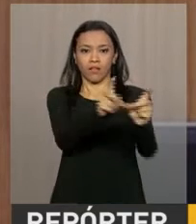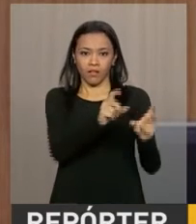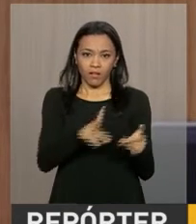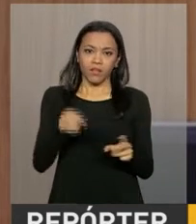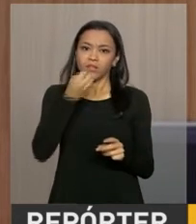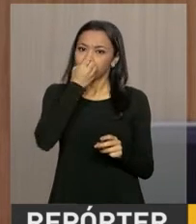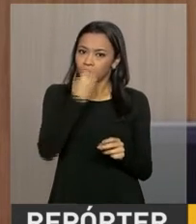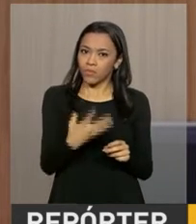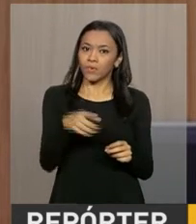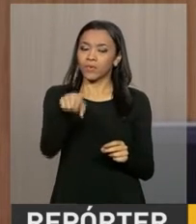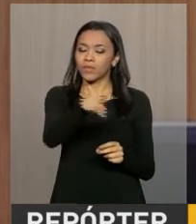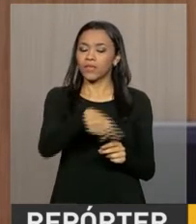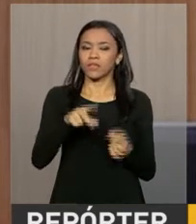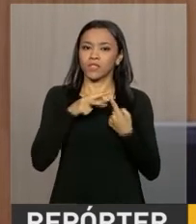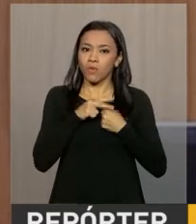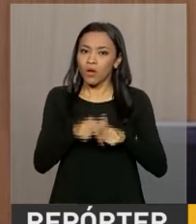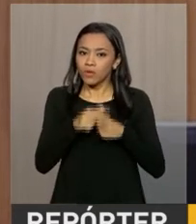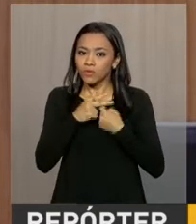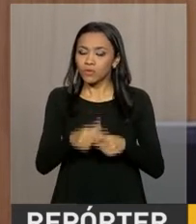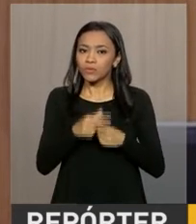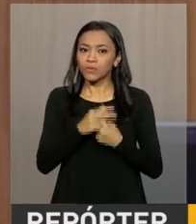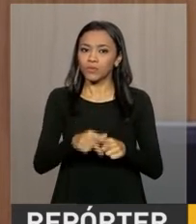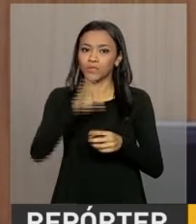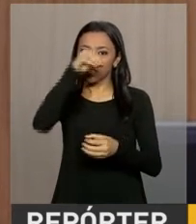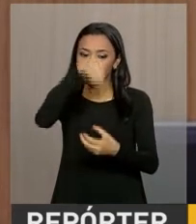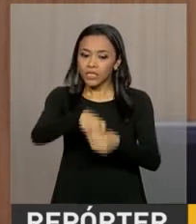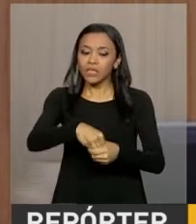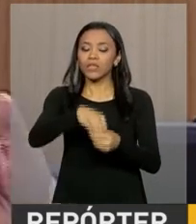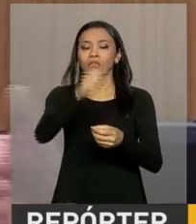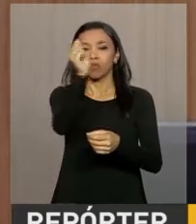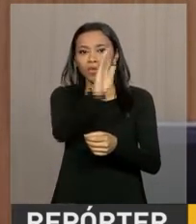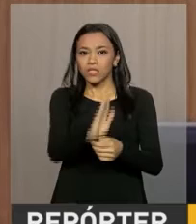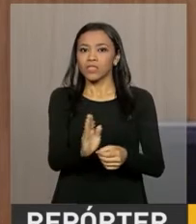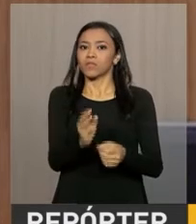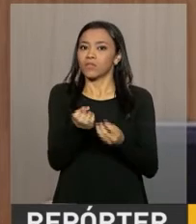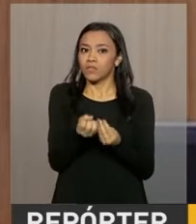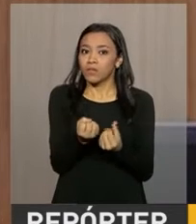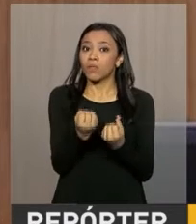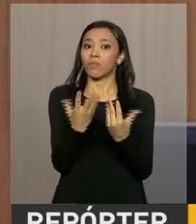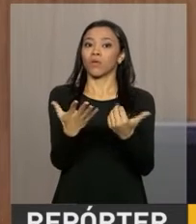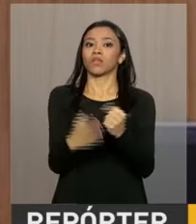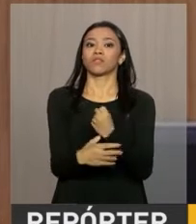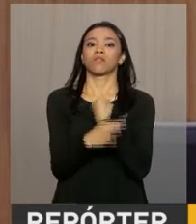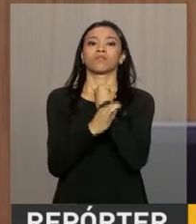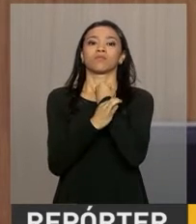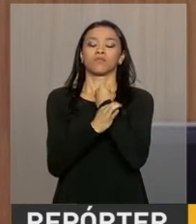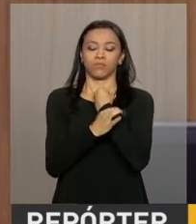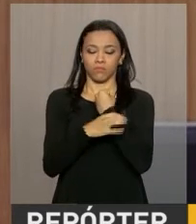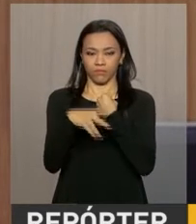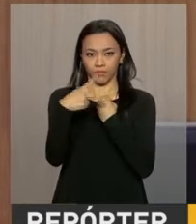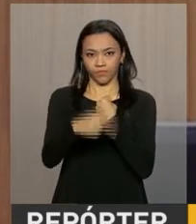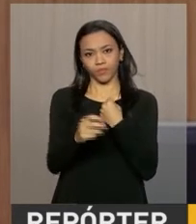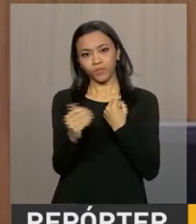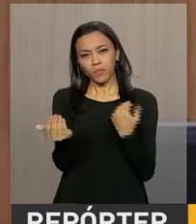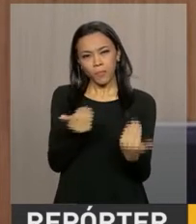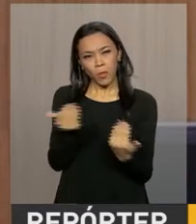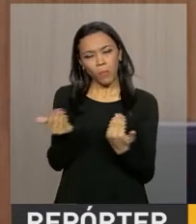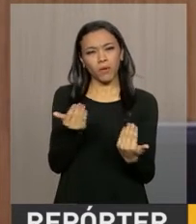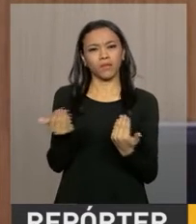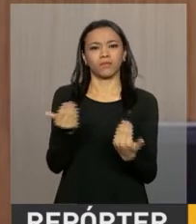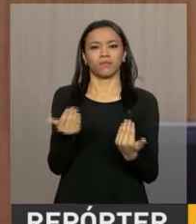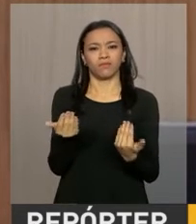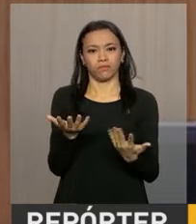esses anos, mostrando que o ajuste do setor externo é bem mais duradouro, é muito mais intenso e bem mais duradouro do que se